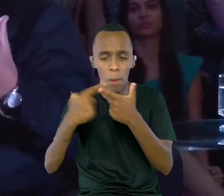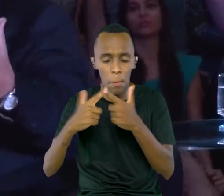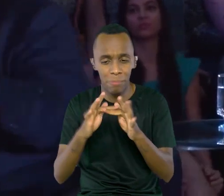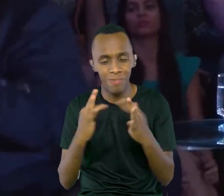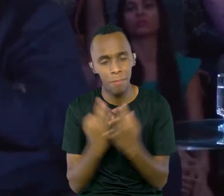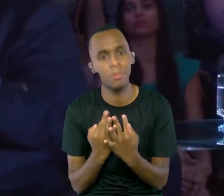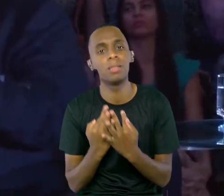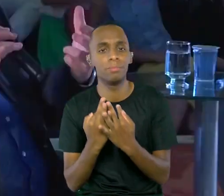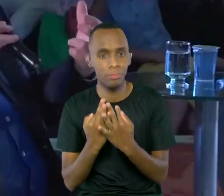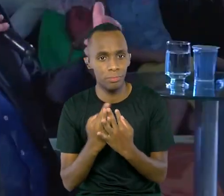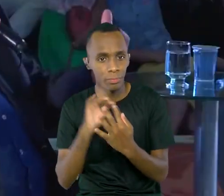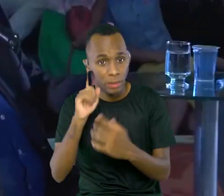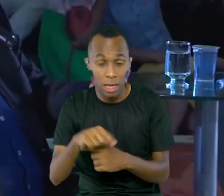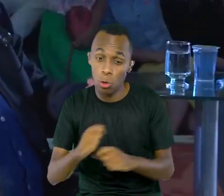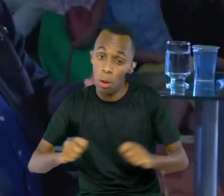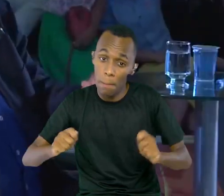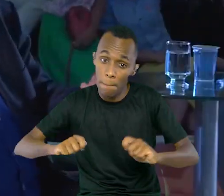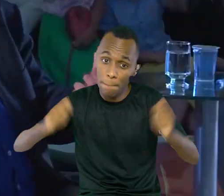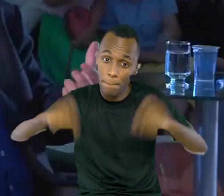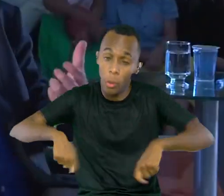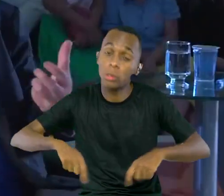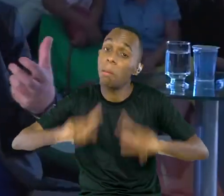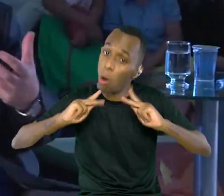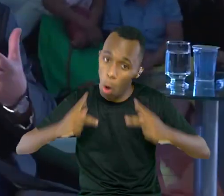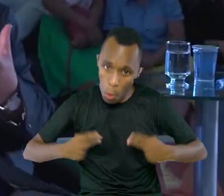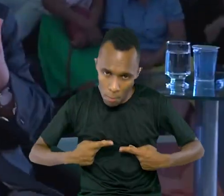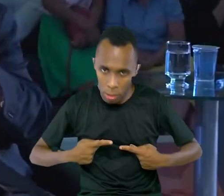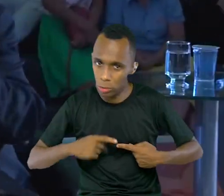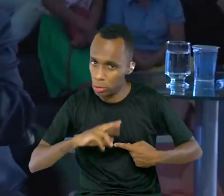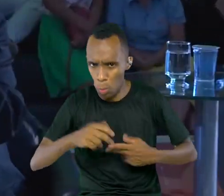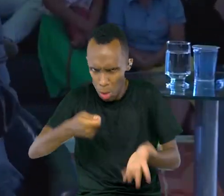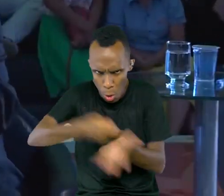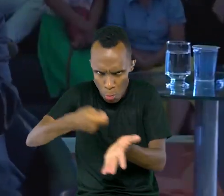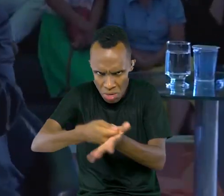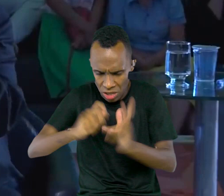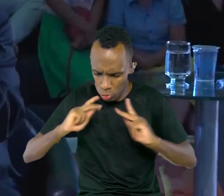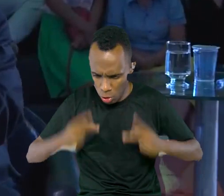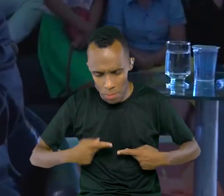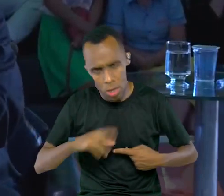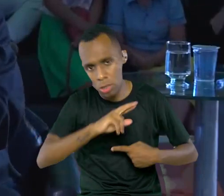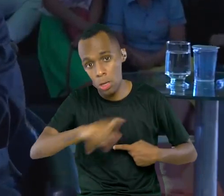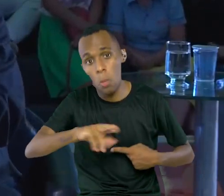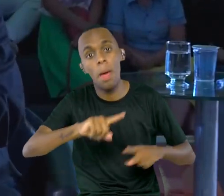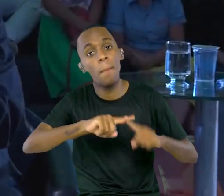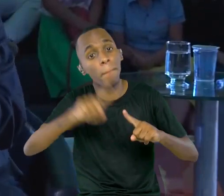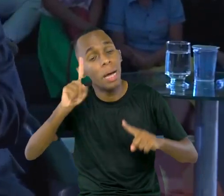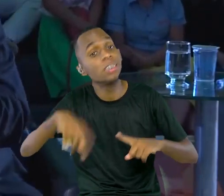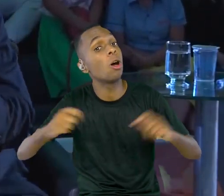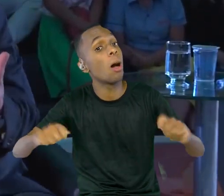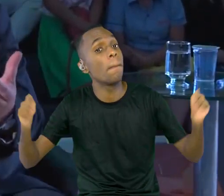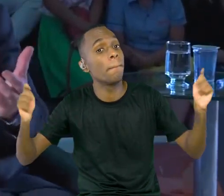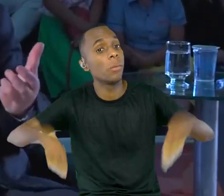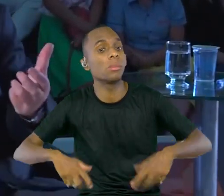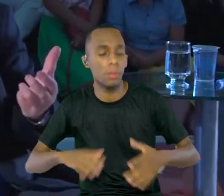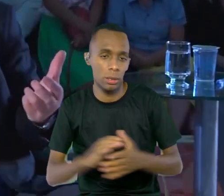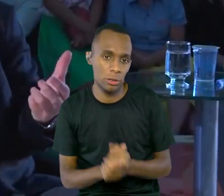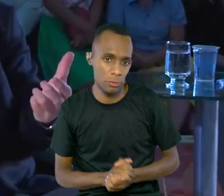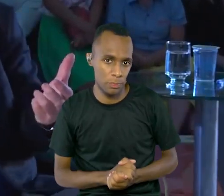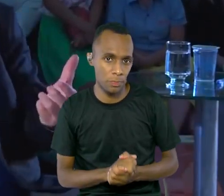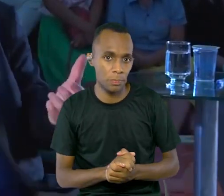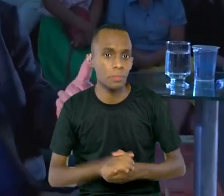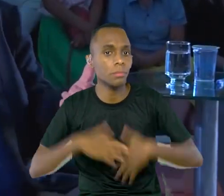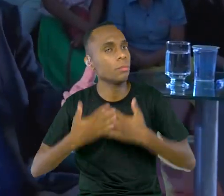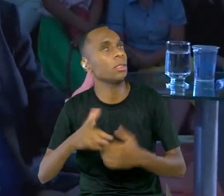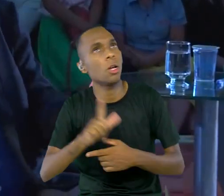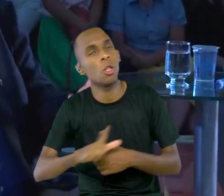fratricídio. De fratricídio, que é uma possibilidade humana, não é uma obrigatoriedade, mas é uma